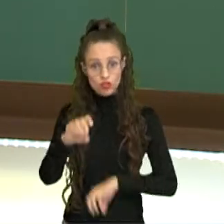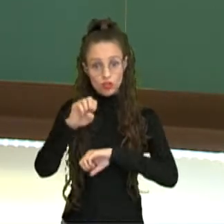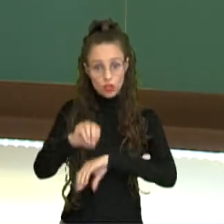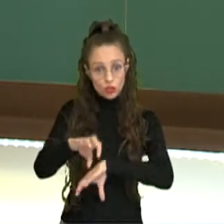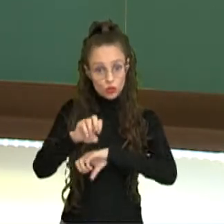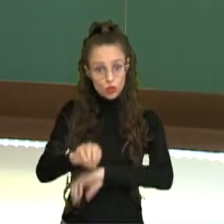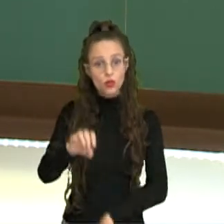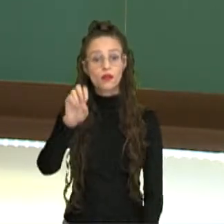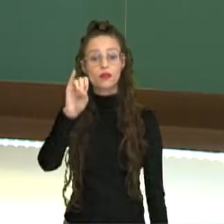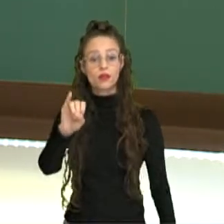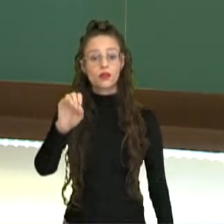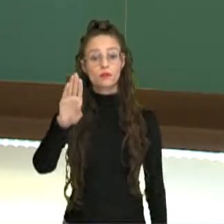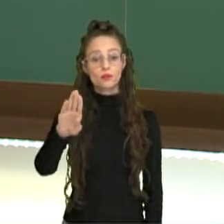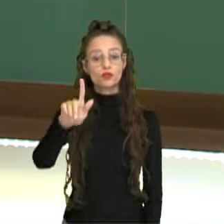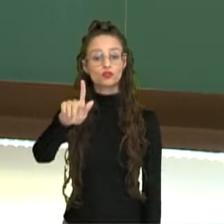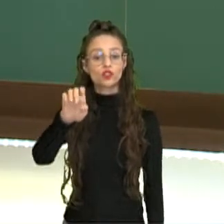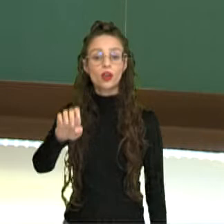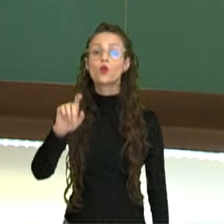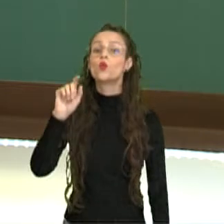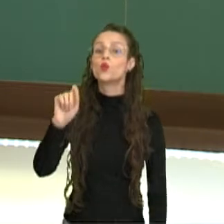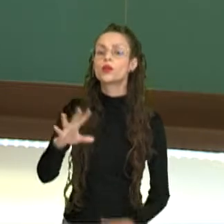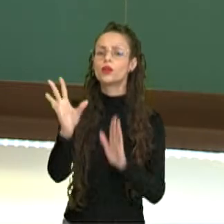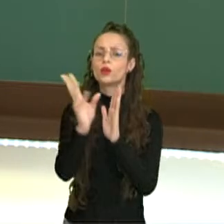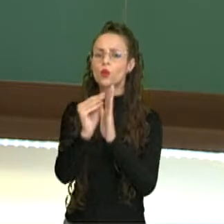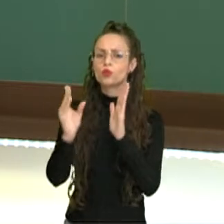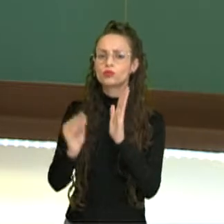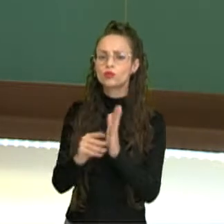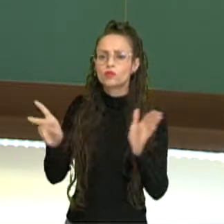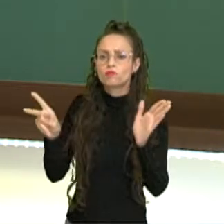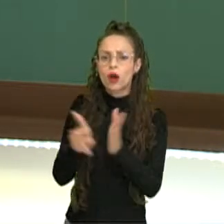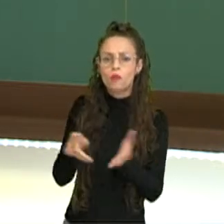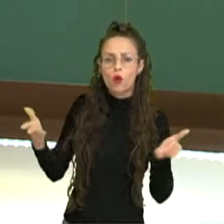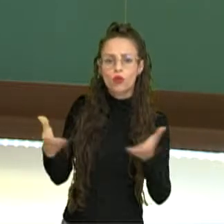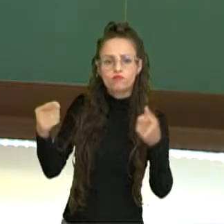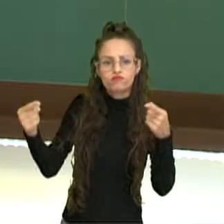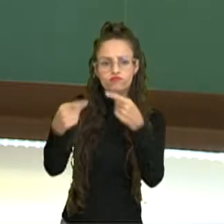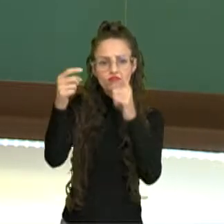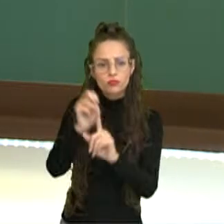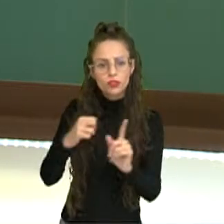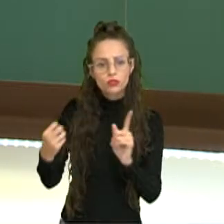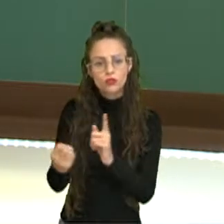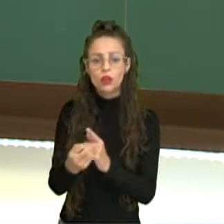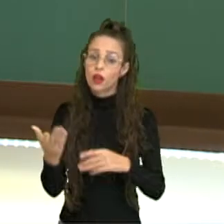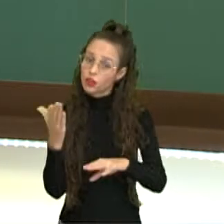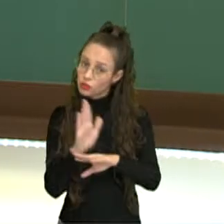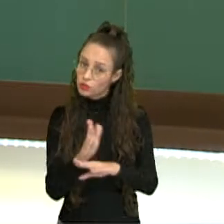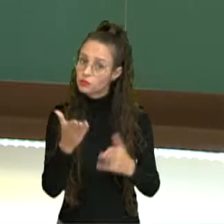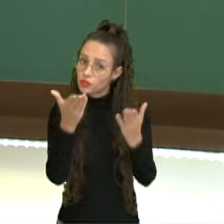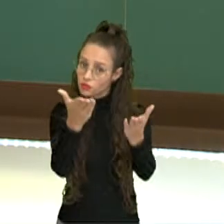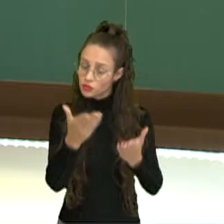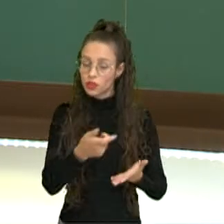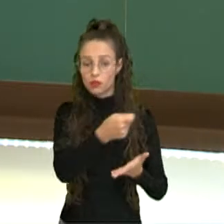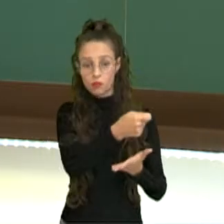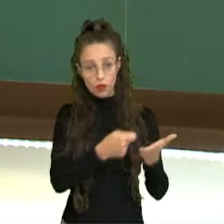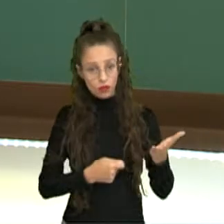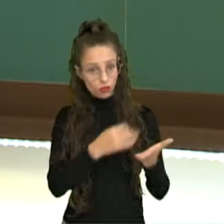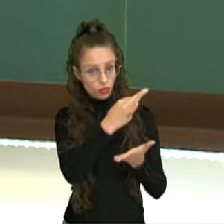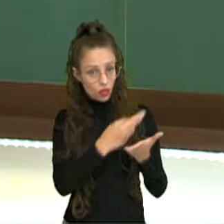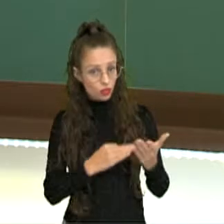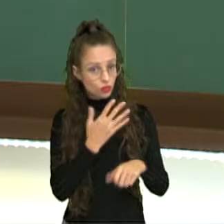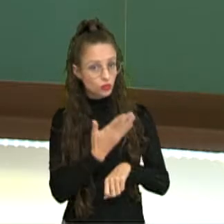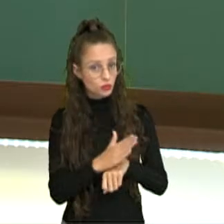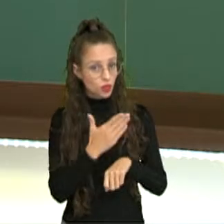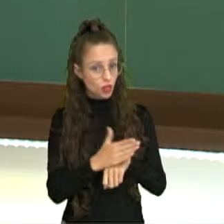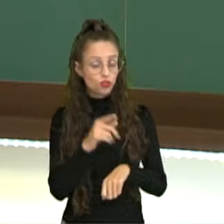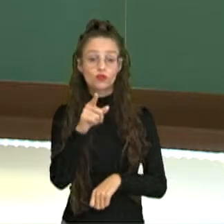quais são os conteúdos atualizados e em que isso pode contribuir, por exemplo, para a sua produção textual, para a